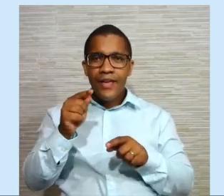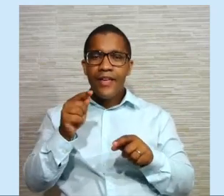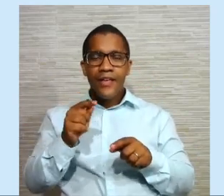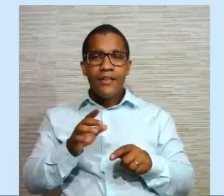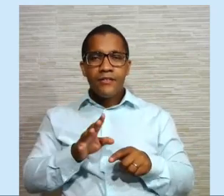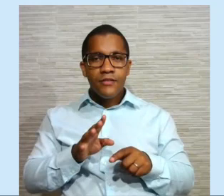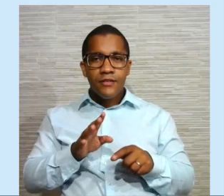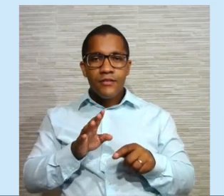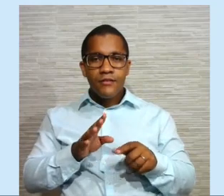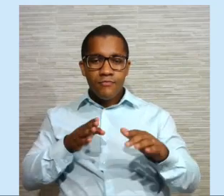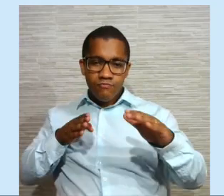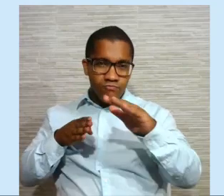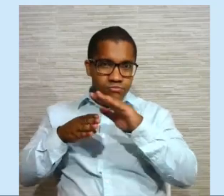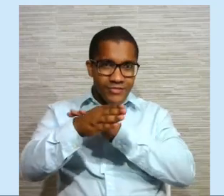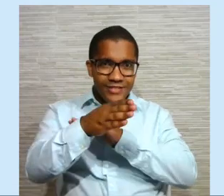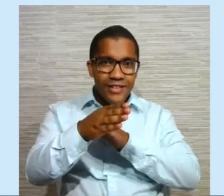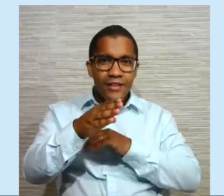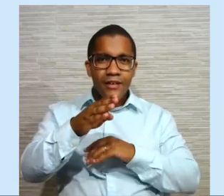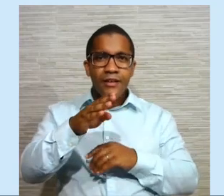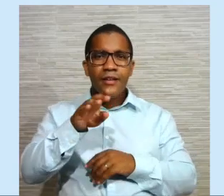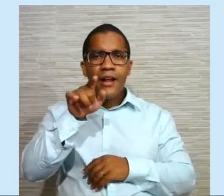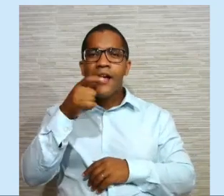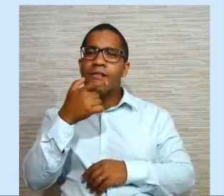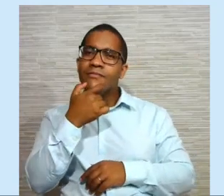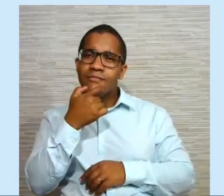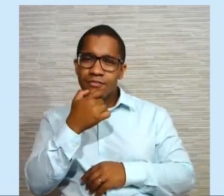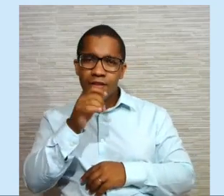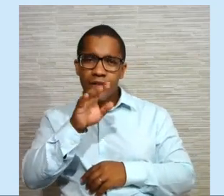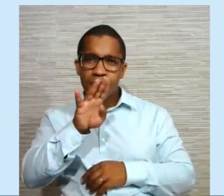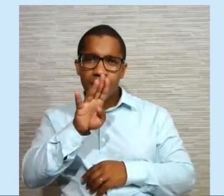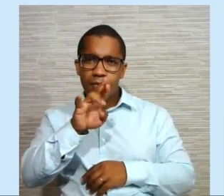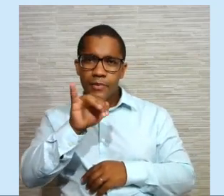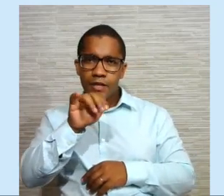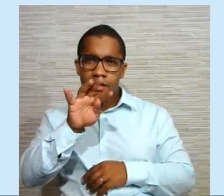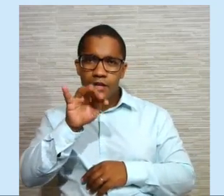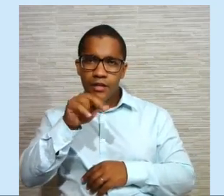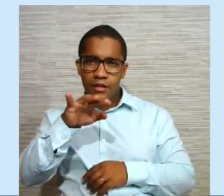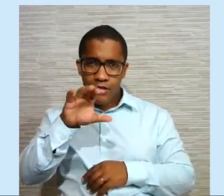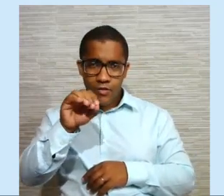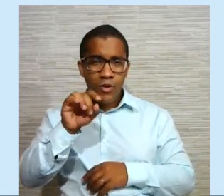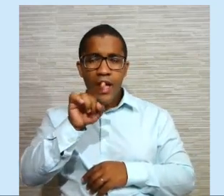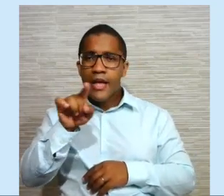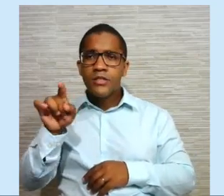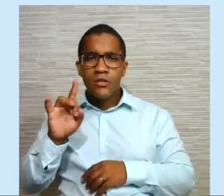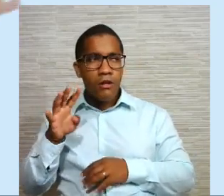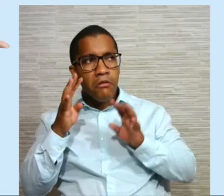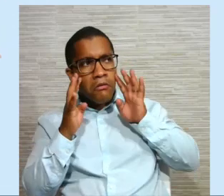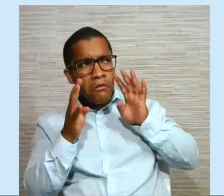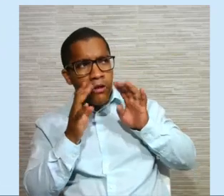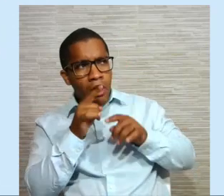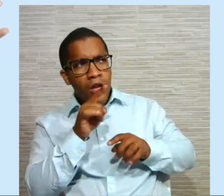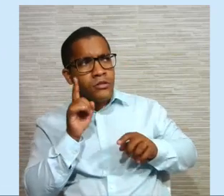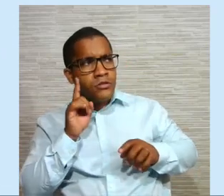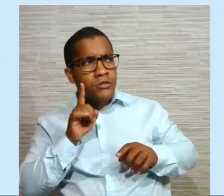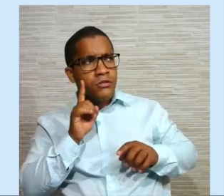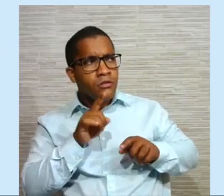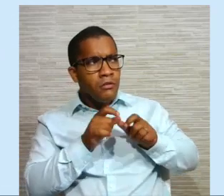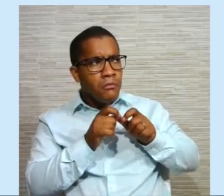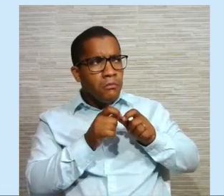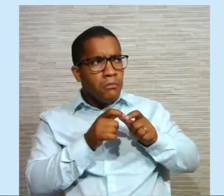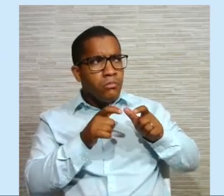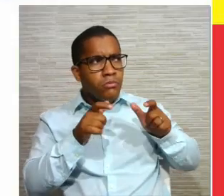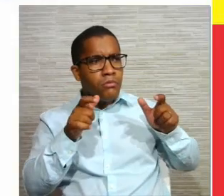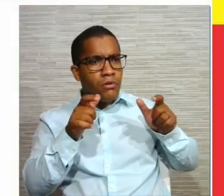invasão britânica. Então os britânicos eles não ficaram só observando, né, o que os Estados Unidos estavam fazendo. Eles